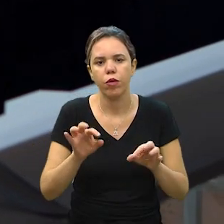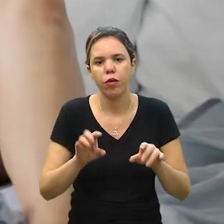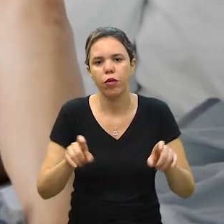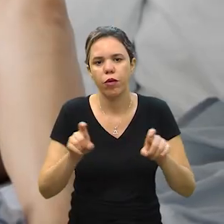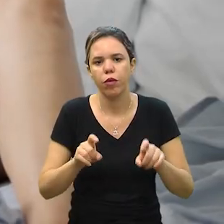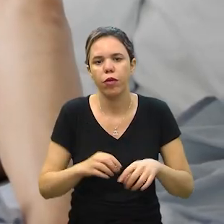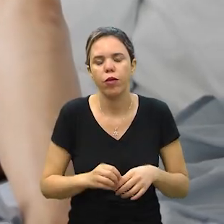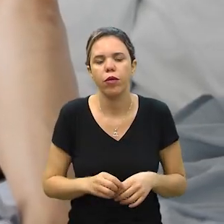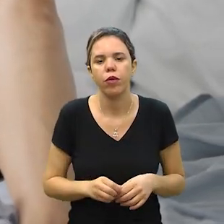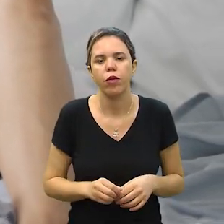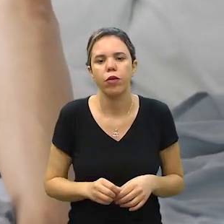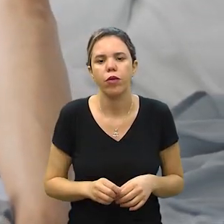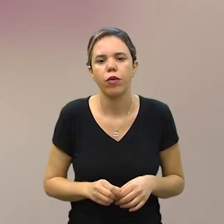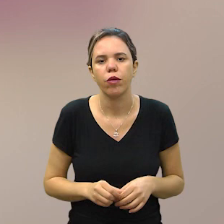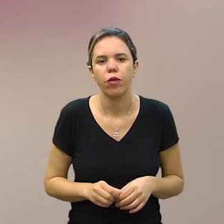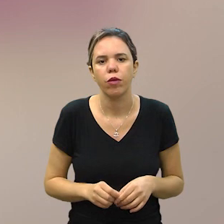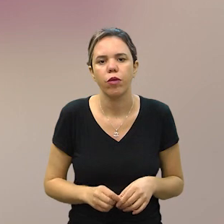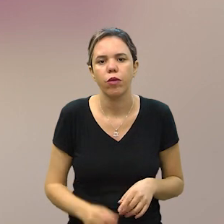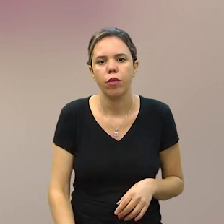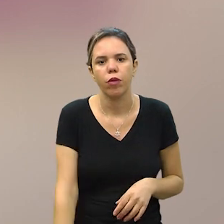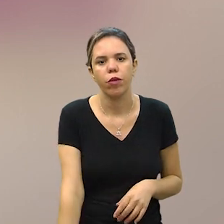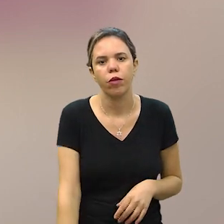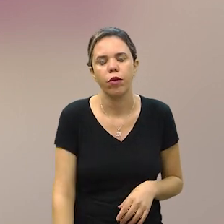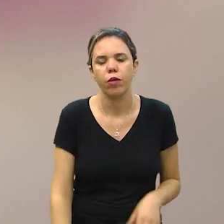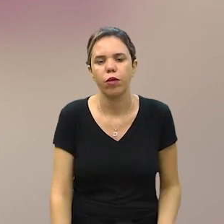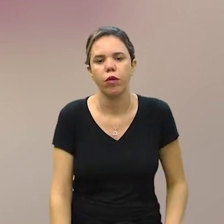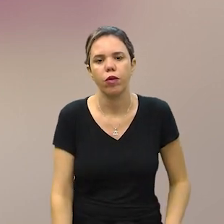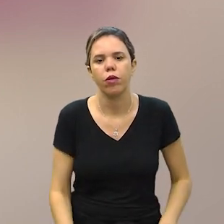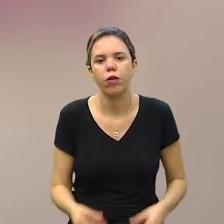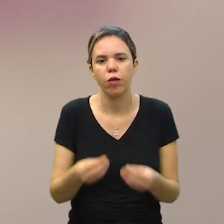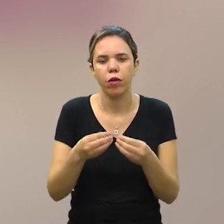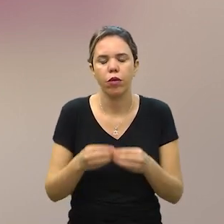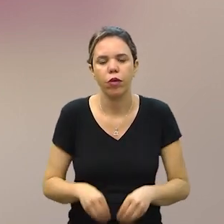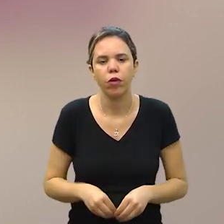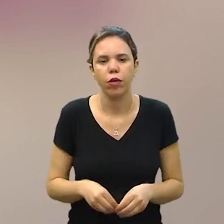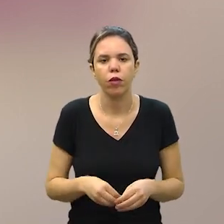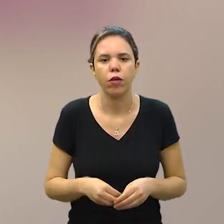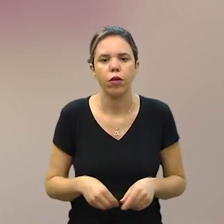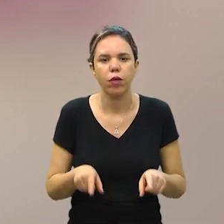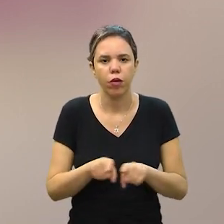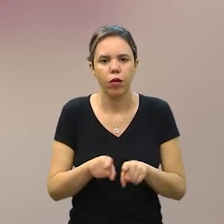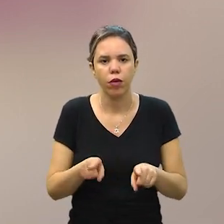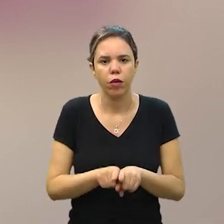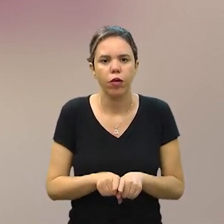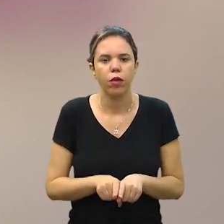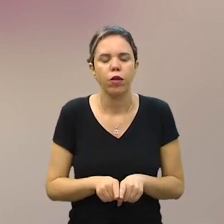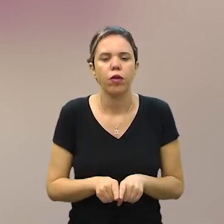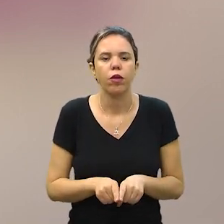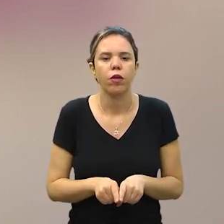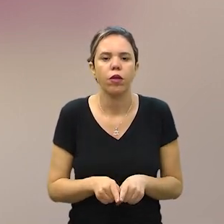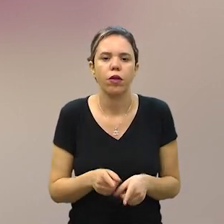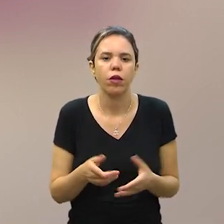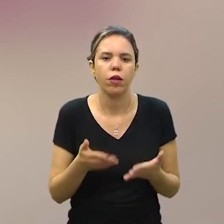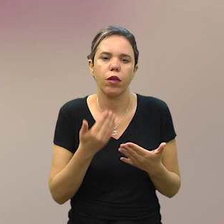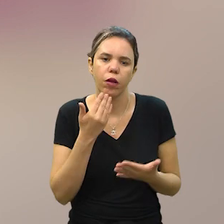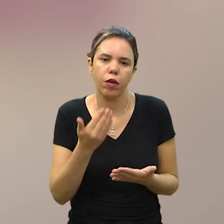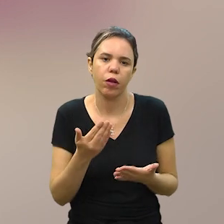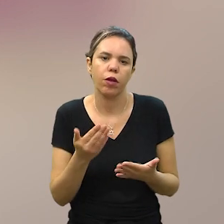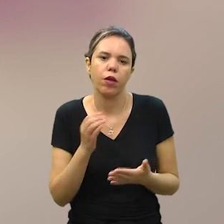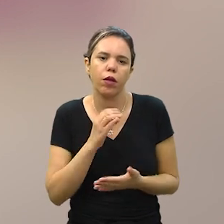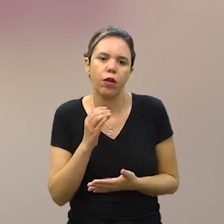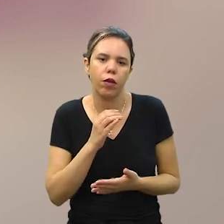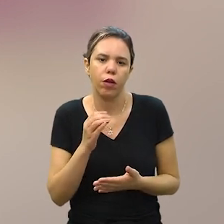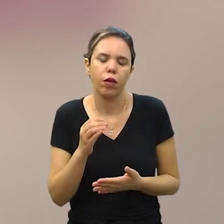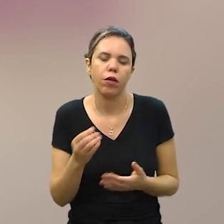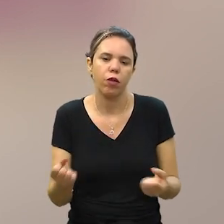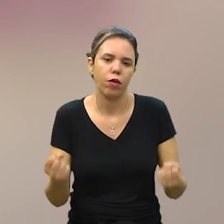dos computadores, né? E acaba que prejudica o outro lado também, que a gente recorre, que seria aí